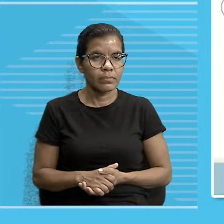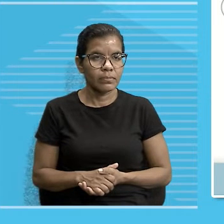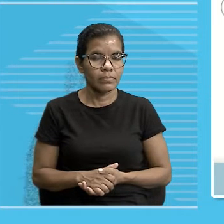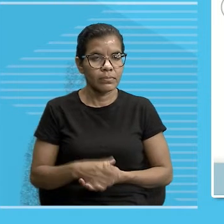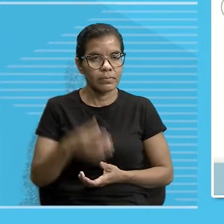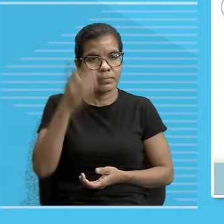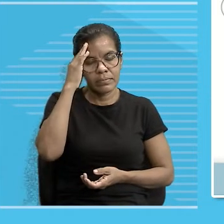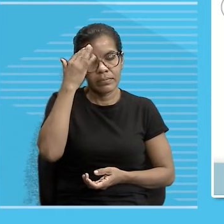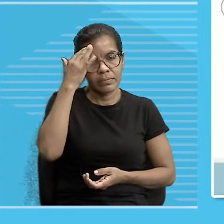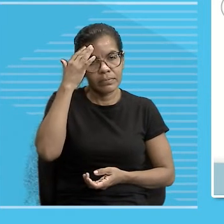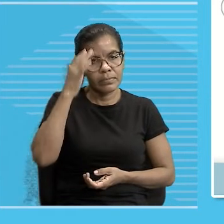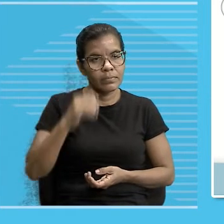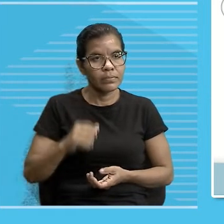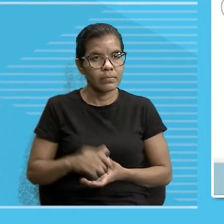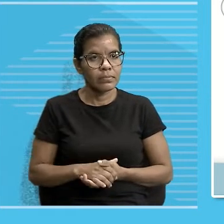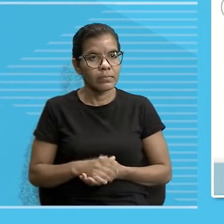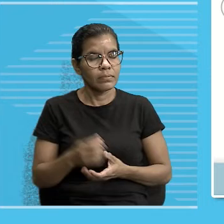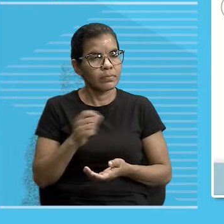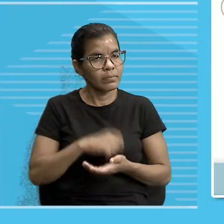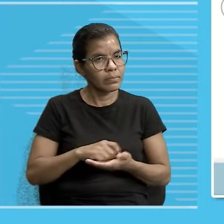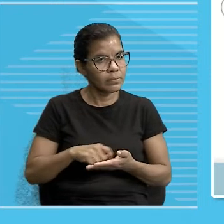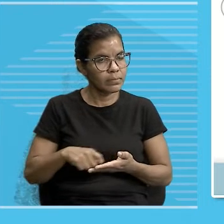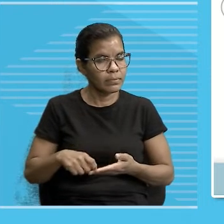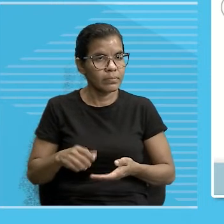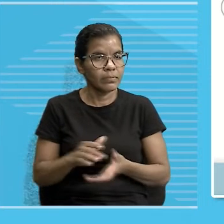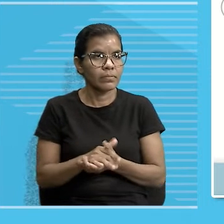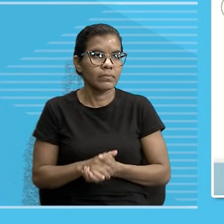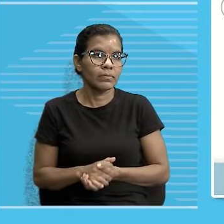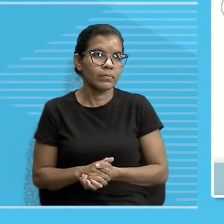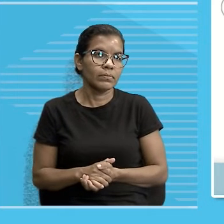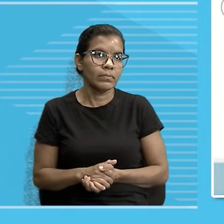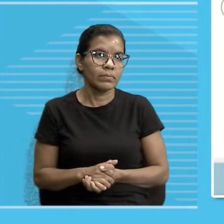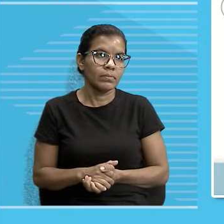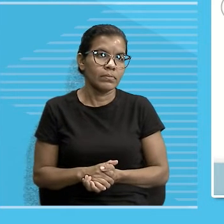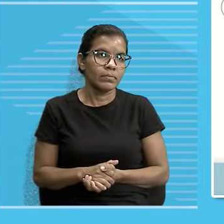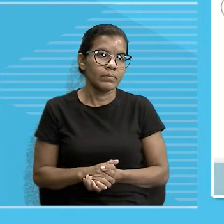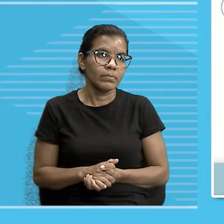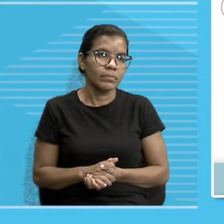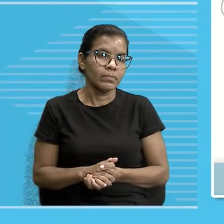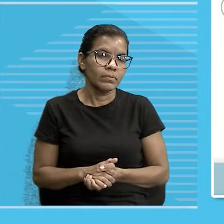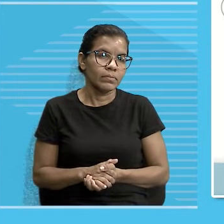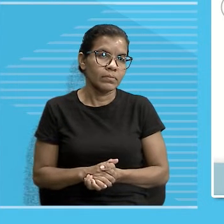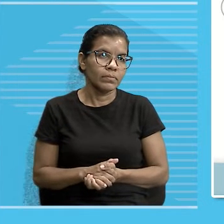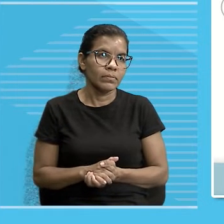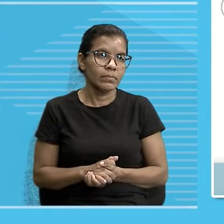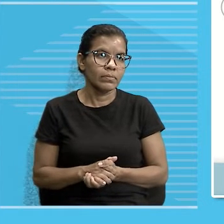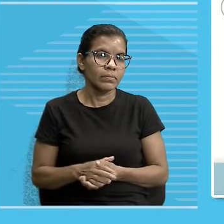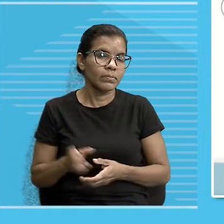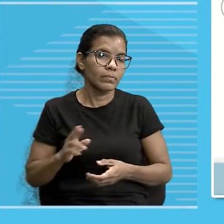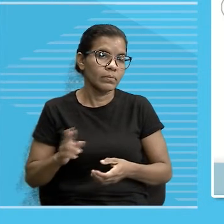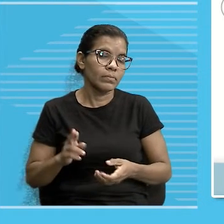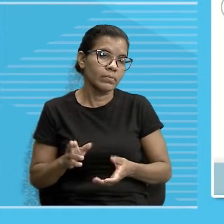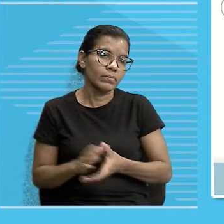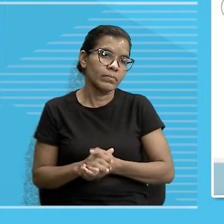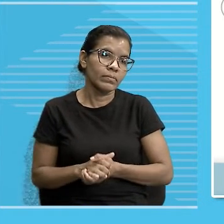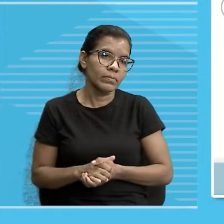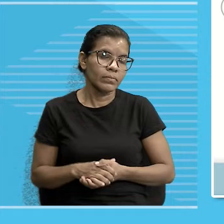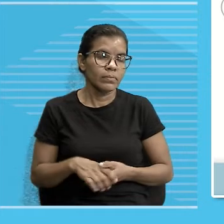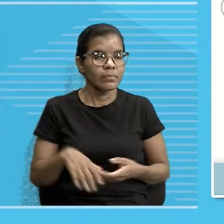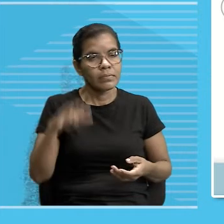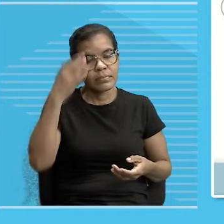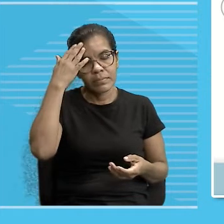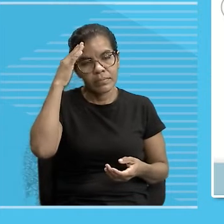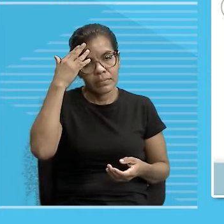Lembrando, gente, enquanto vocês anotam aqui o resultado, lembrando que a